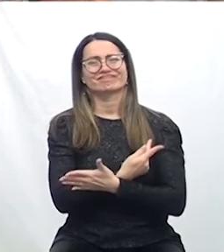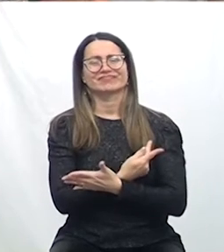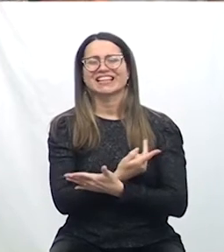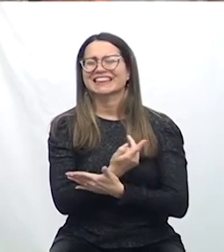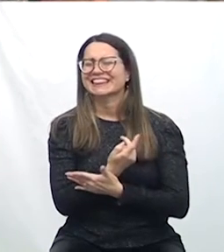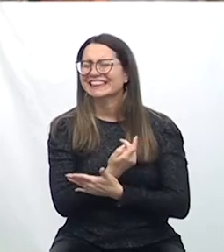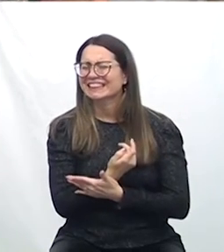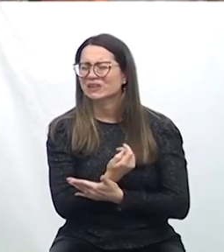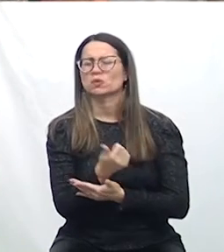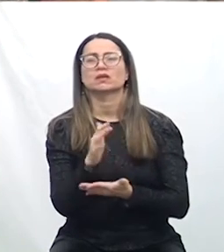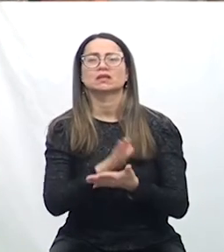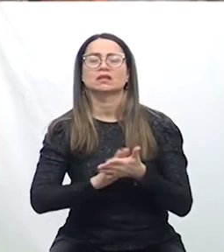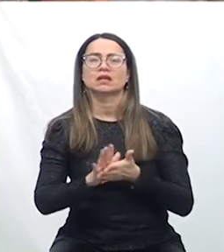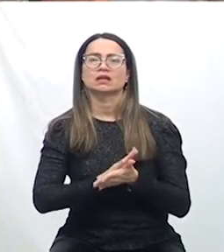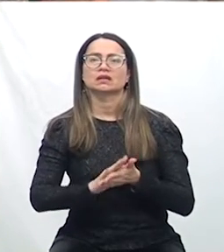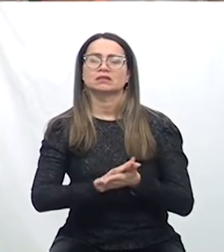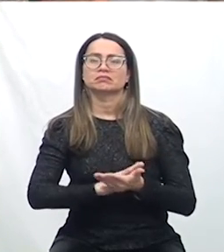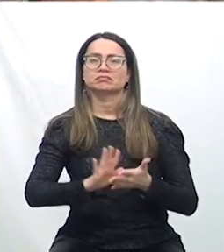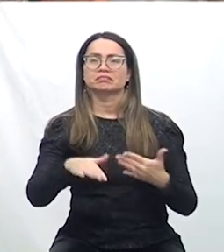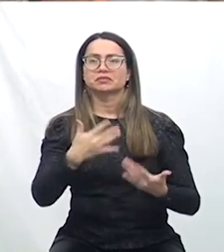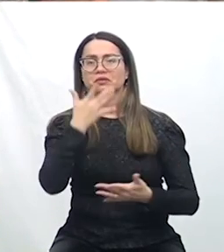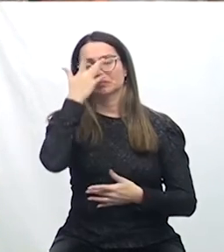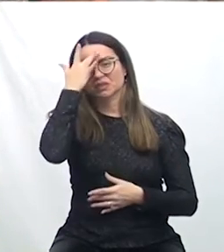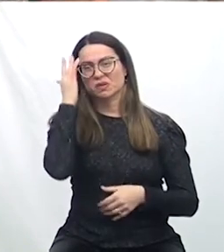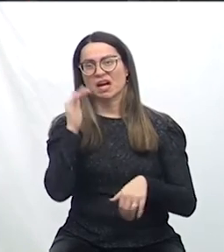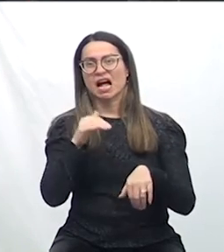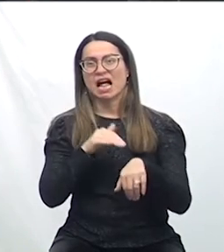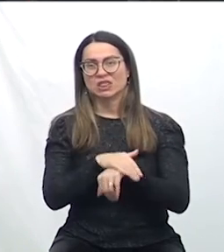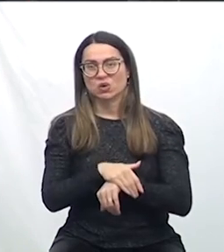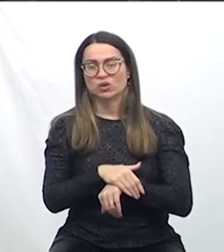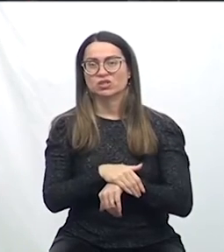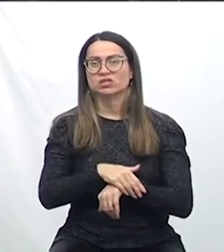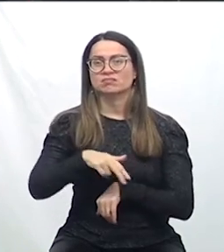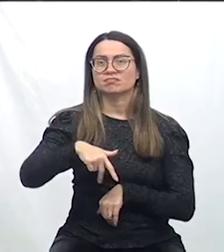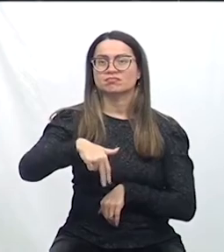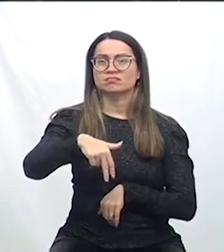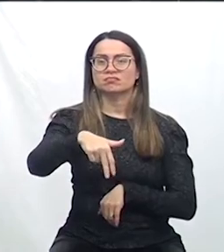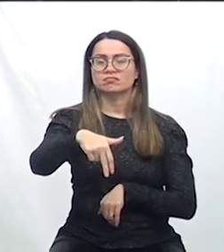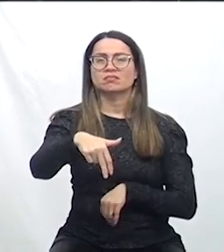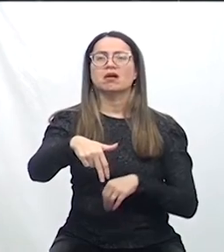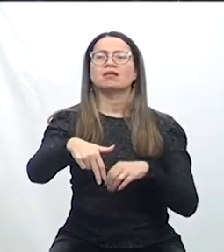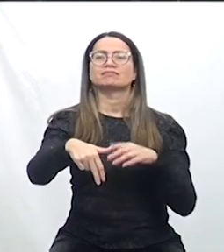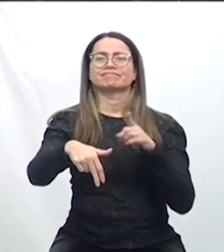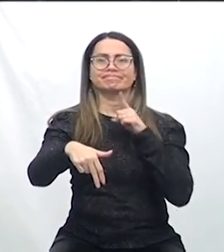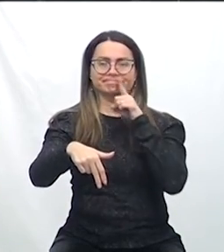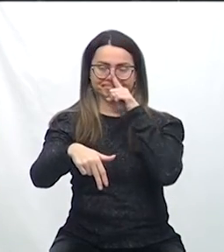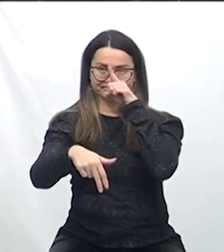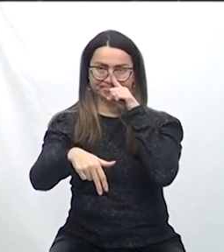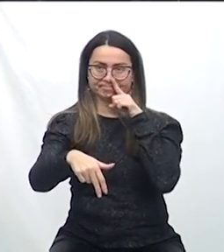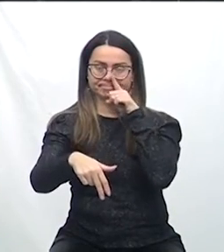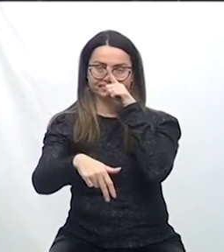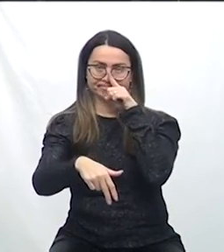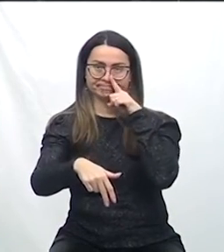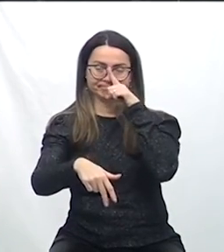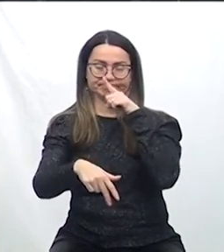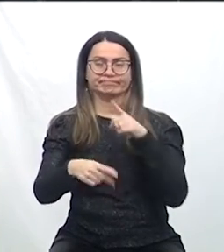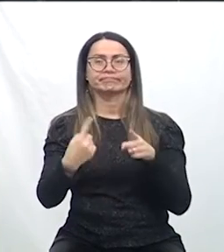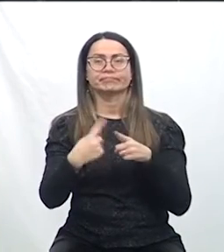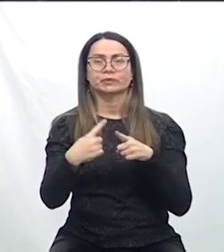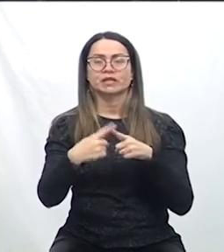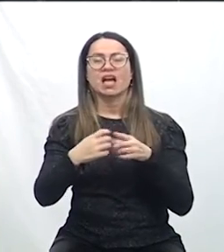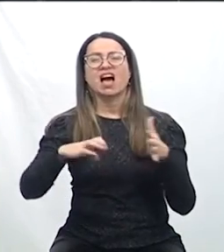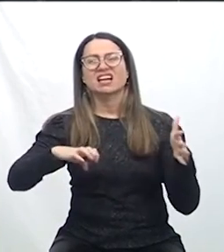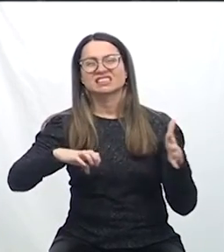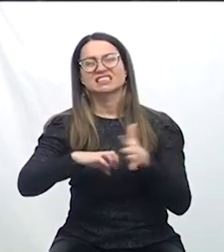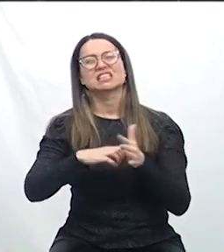percorre aquela rodovia, principalmente à noite, ele está correndo um risco grave, aí pode ocorrer acidente